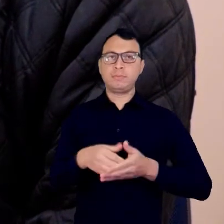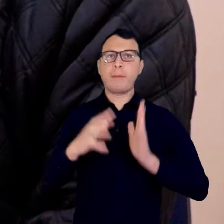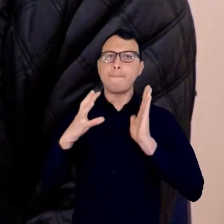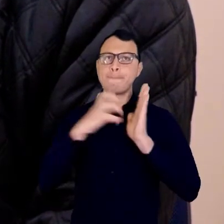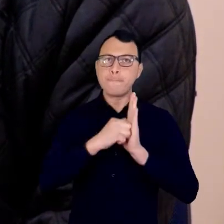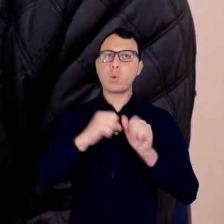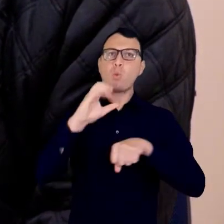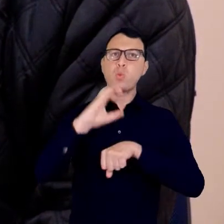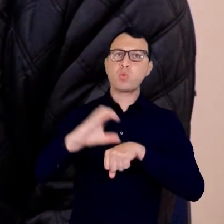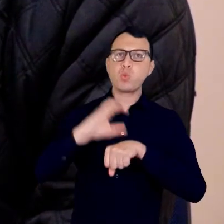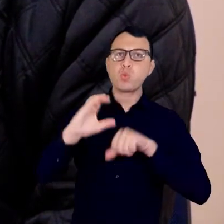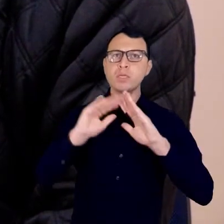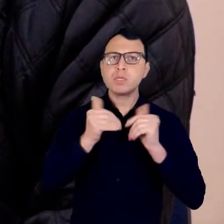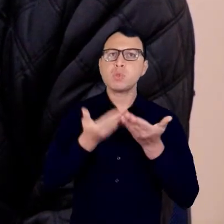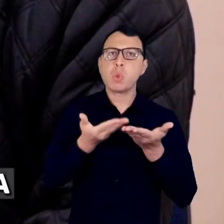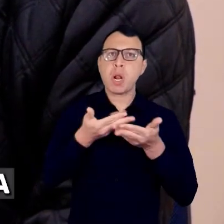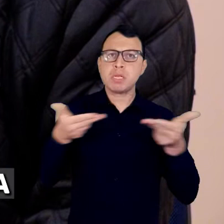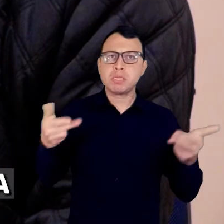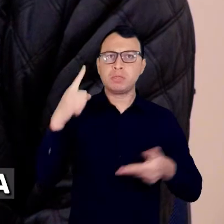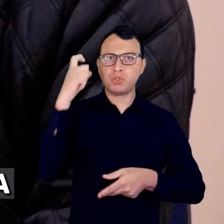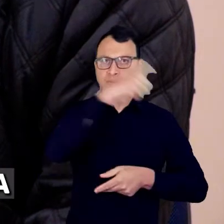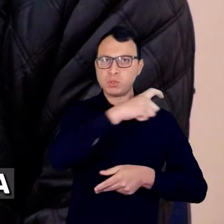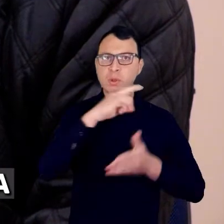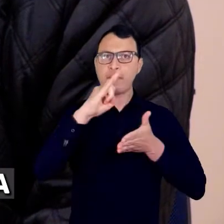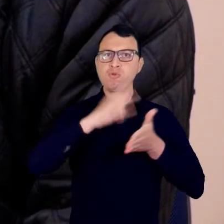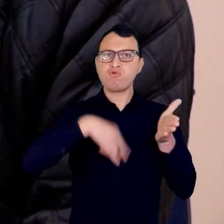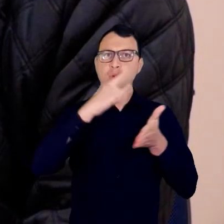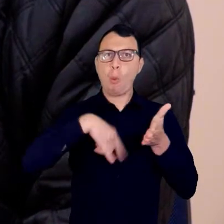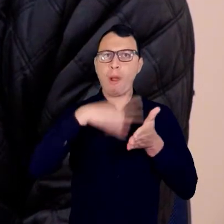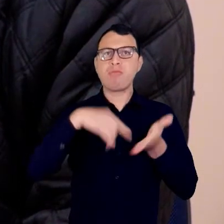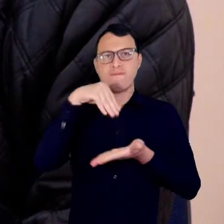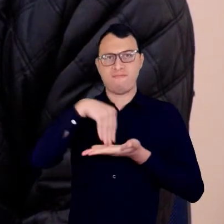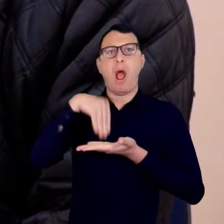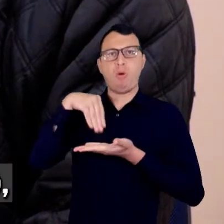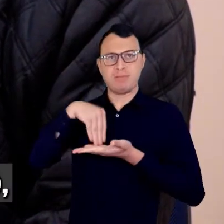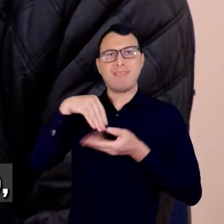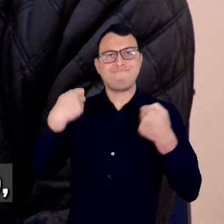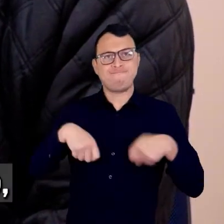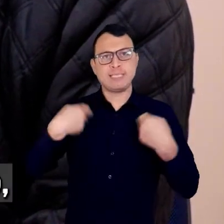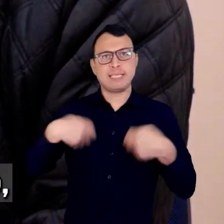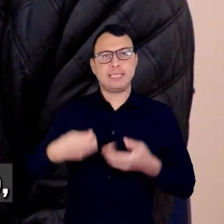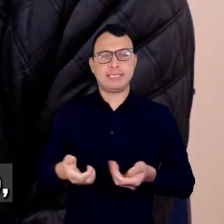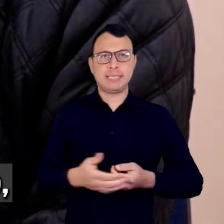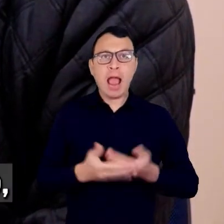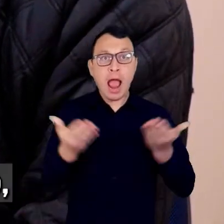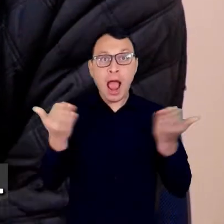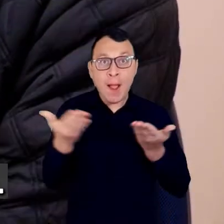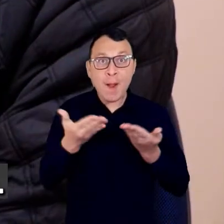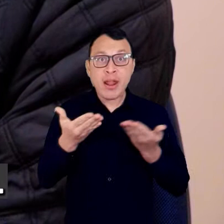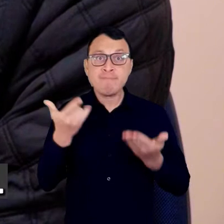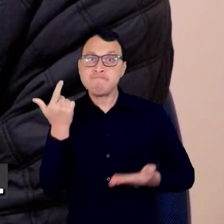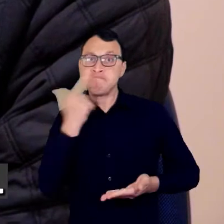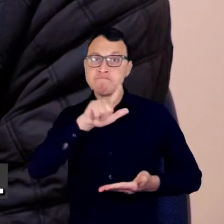ela em curso, para todas as coisas, a gente teve bem dificuldade, principalmente com os documentos dela que ela precisava, né. Só que agora que foi resolvido tudinho,